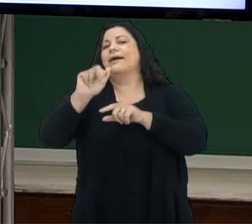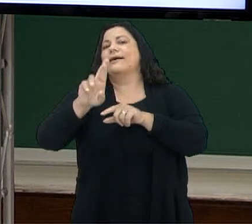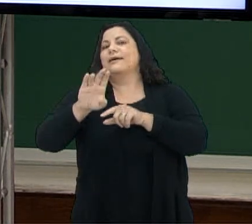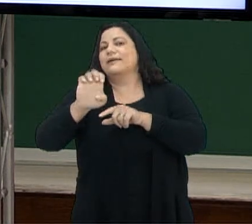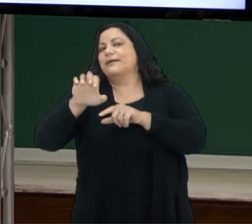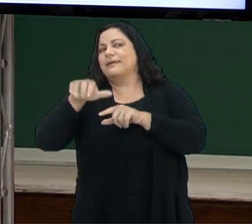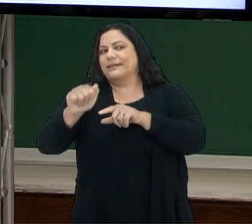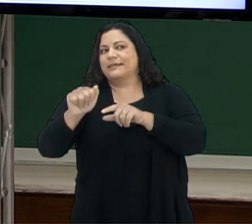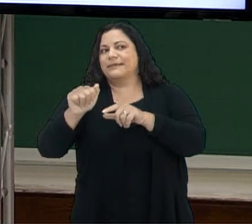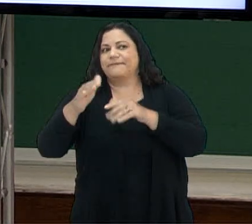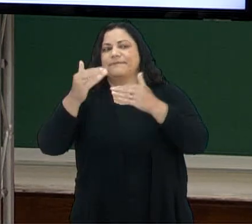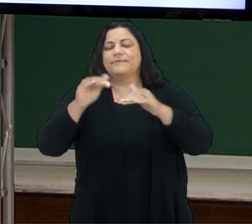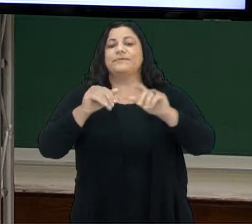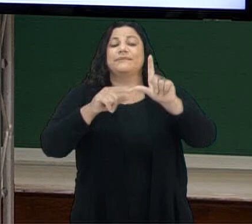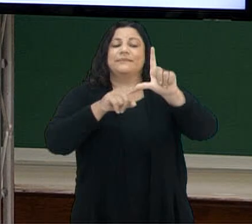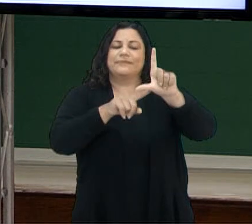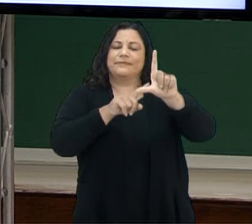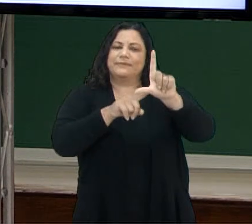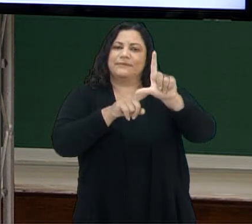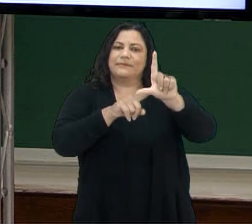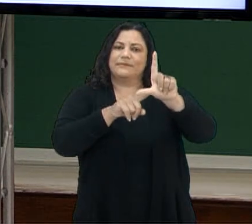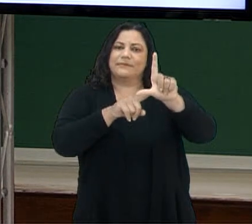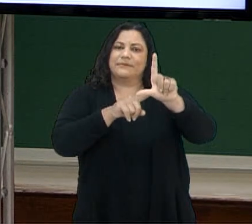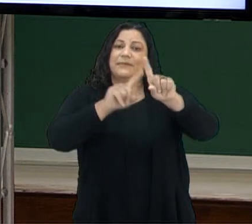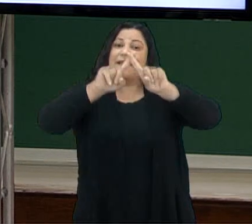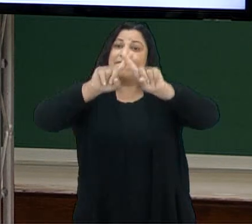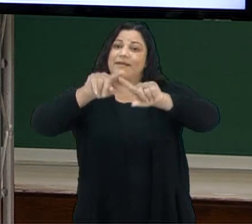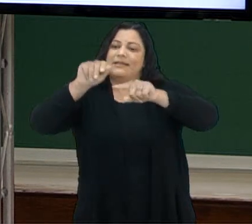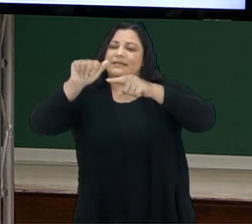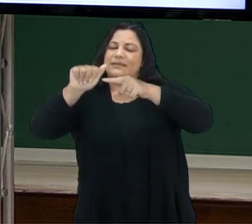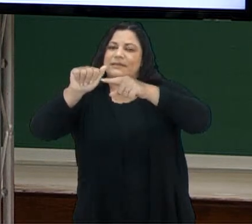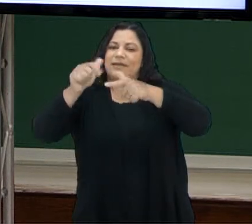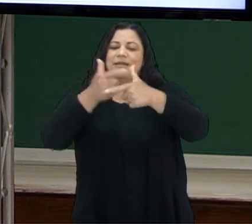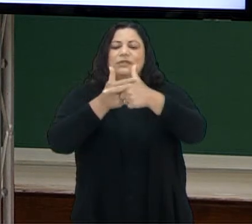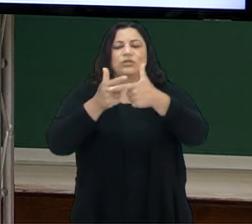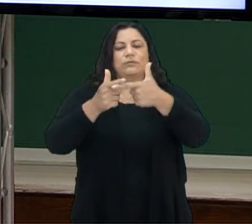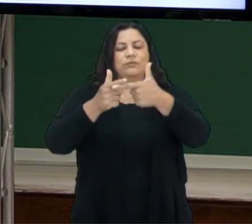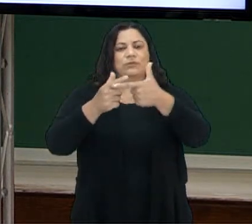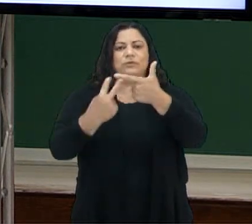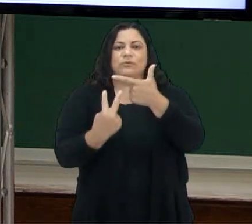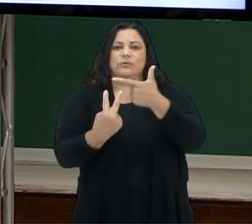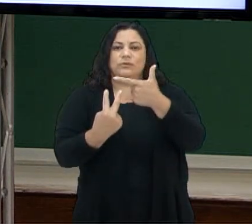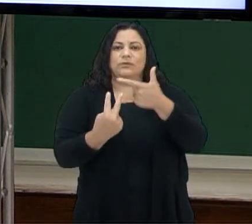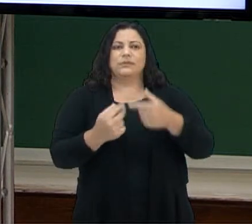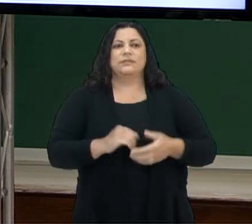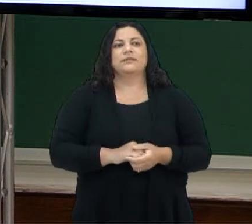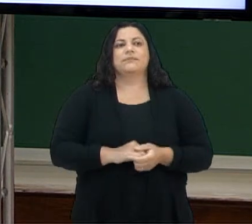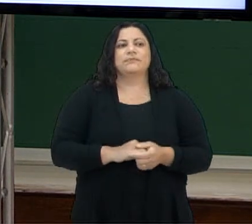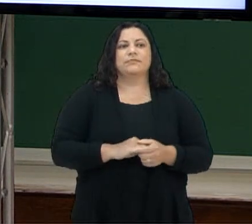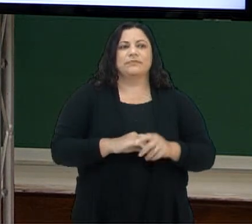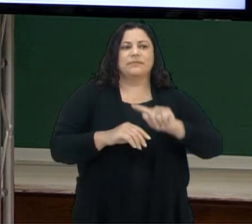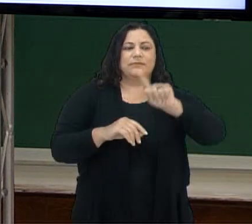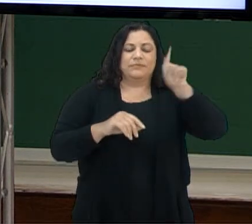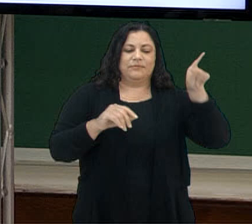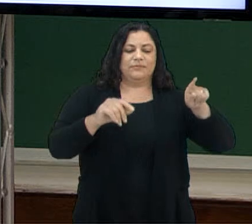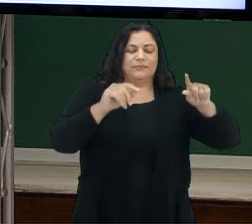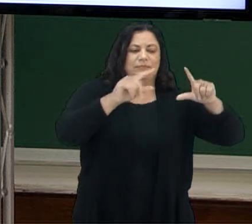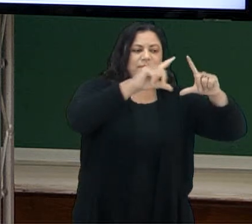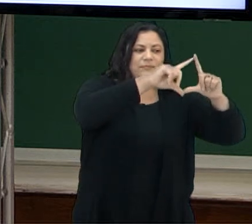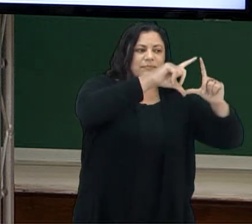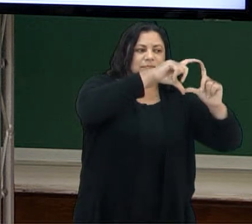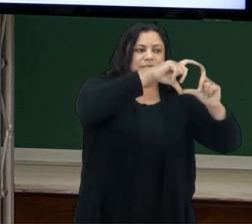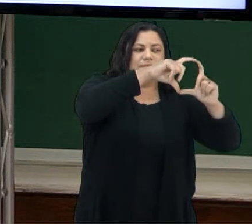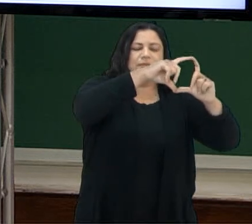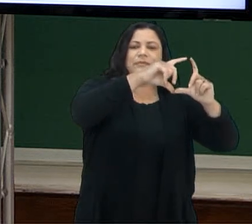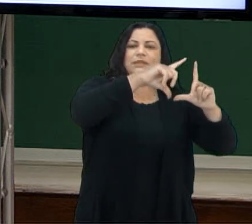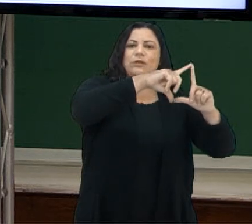legal. Triângulo é o quê? É lado vezes apótema dividido por 2, porque esse triângulo está dentro aqui, do hexágono,